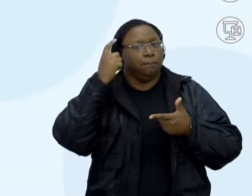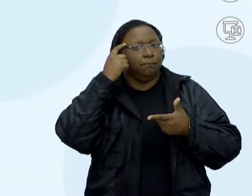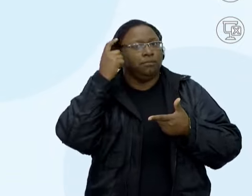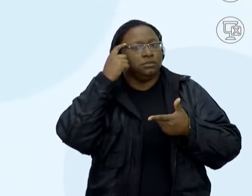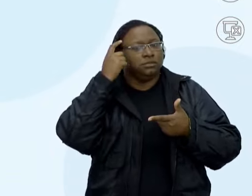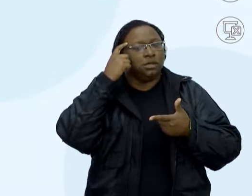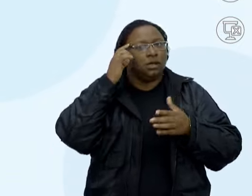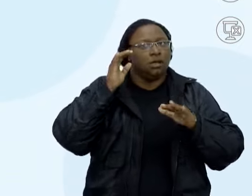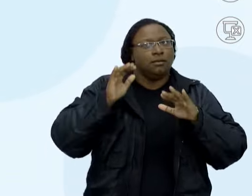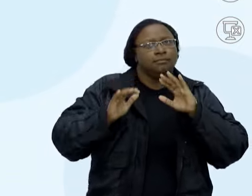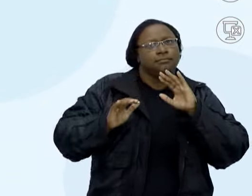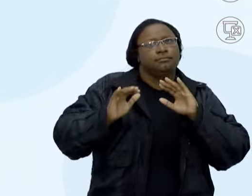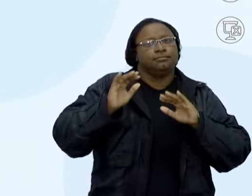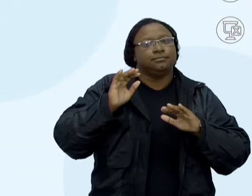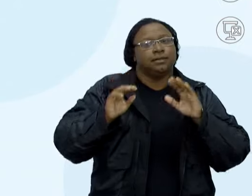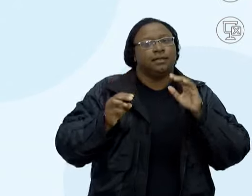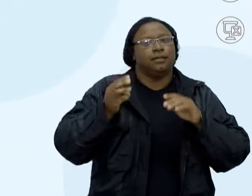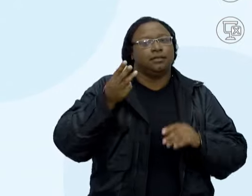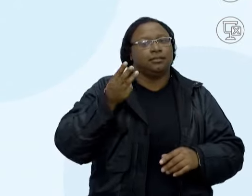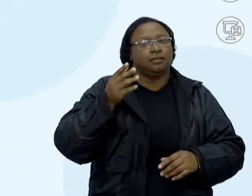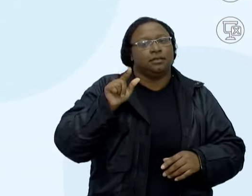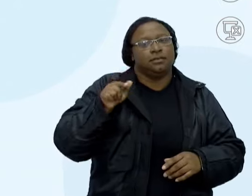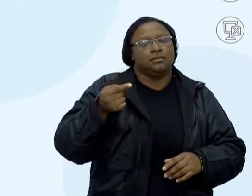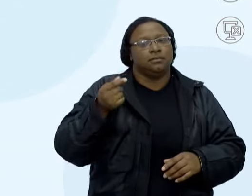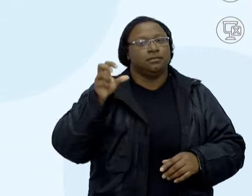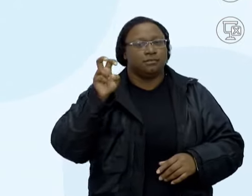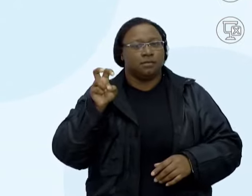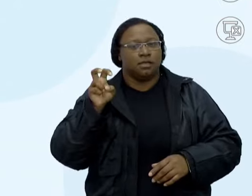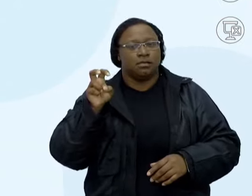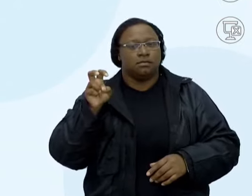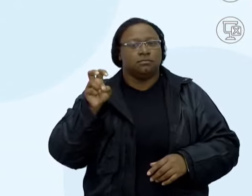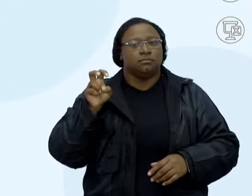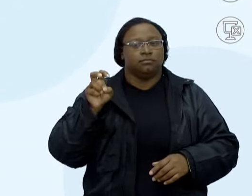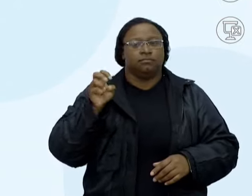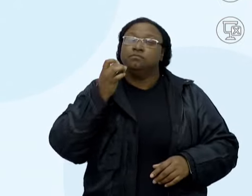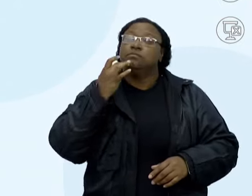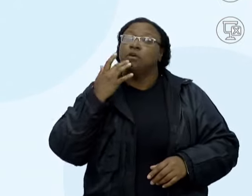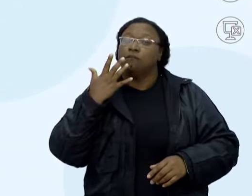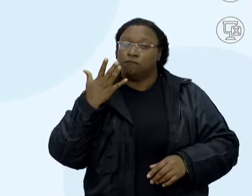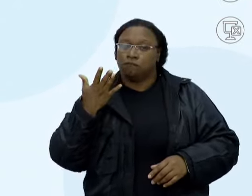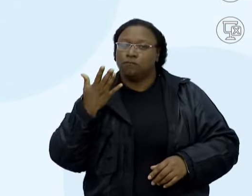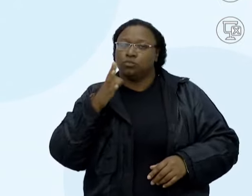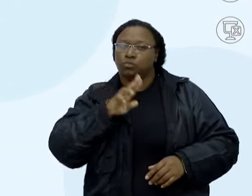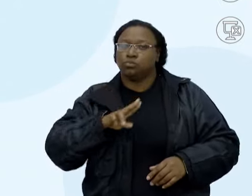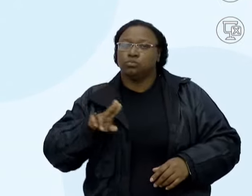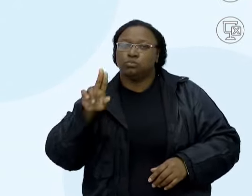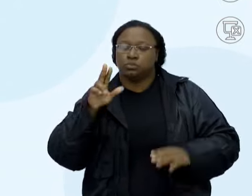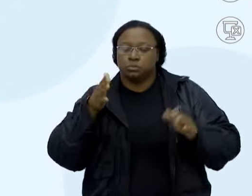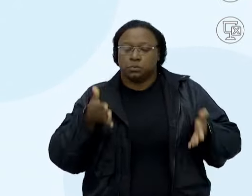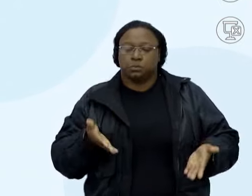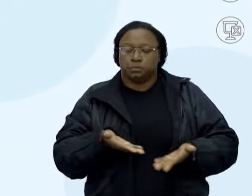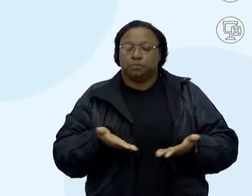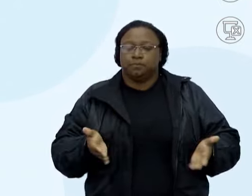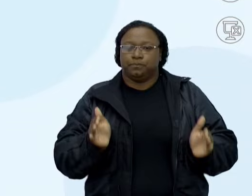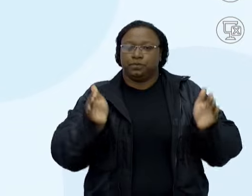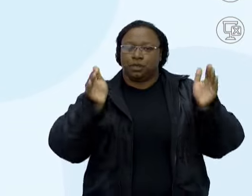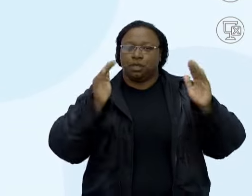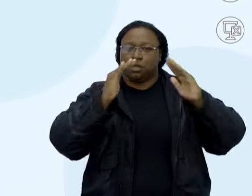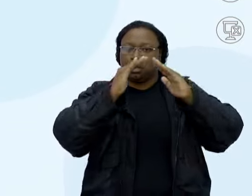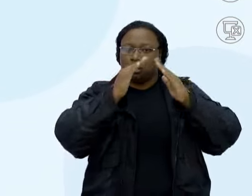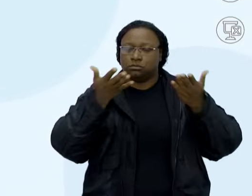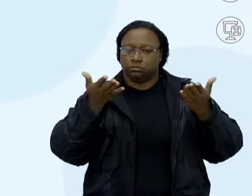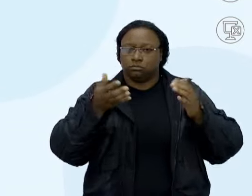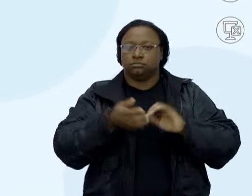com 3,5, ó, tá facinho de eu usar essa caixa aí mesmo, é a que eu vou fazer o meu protótipo.